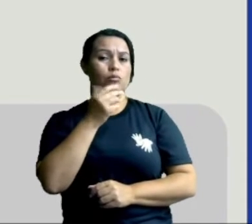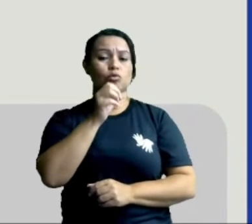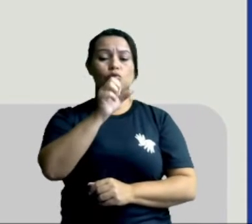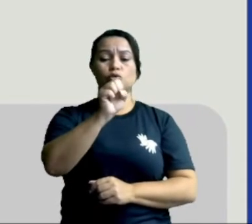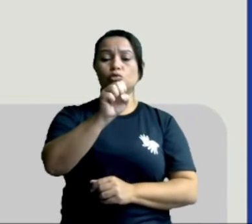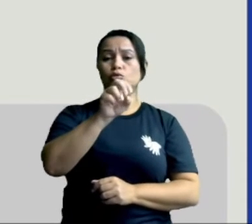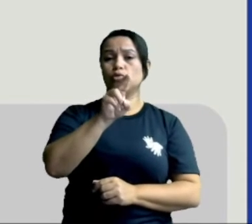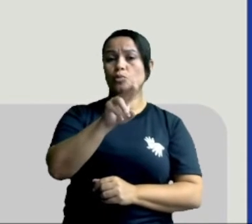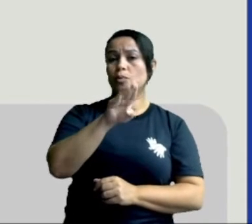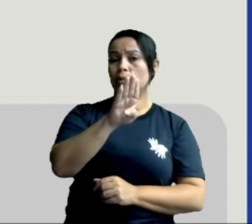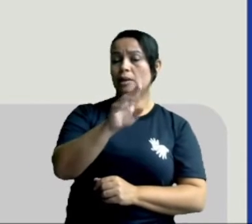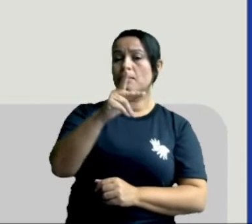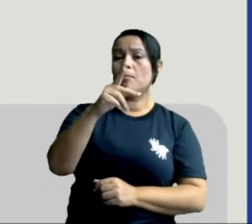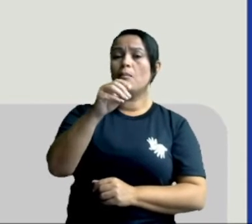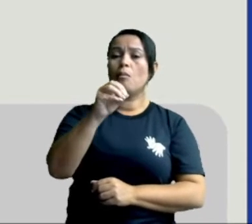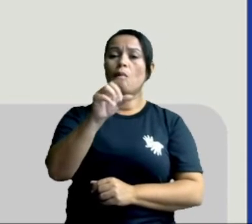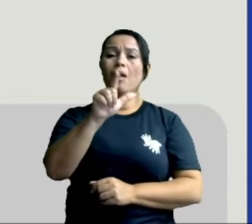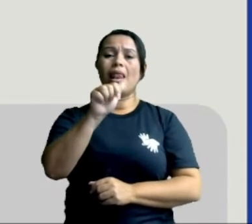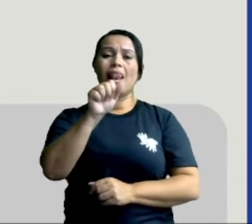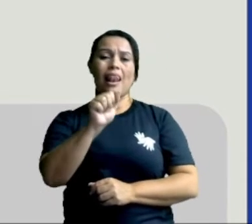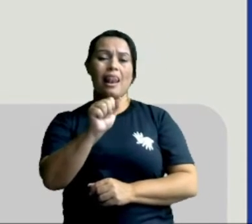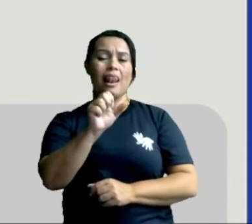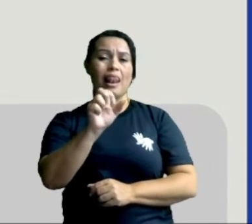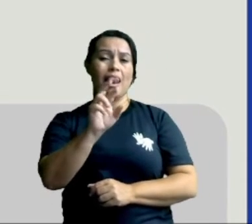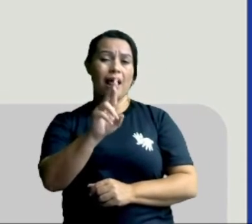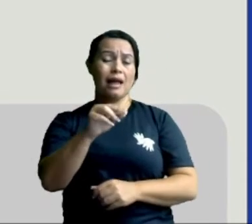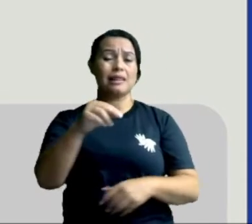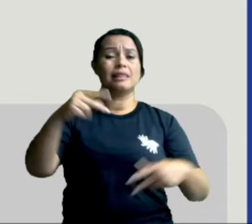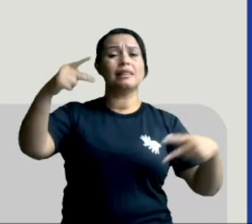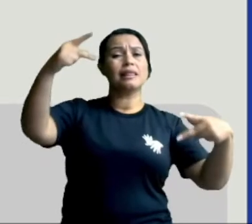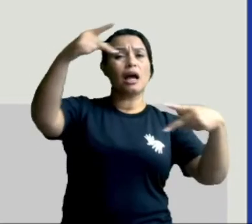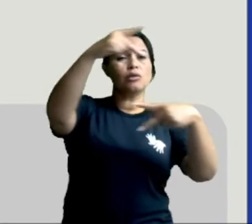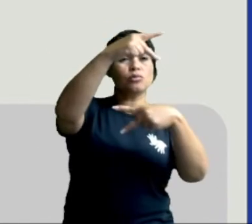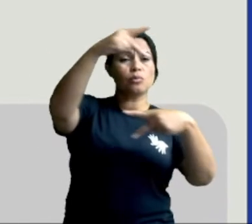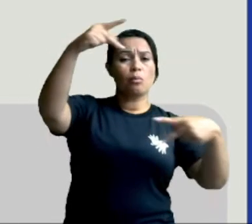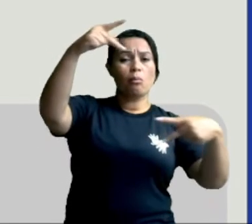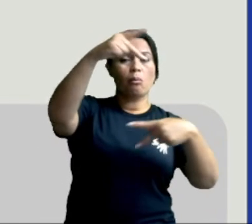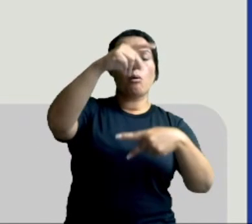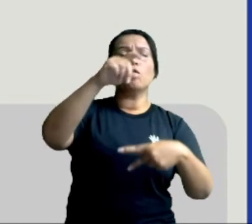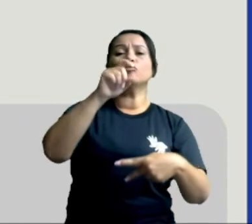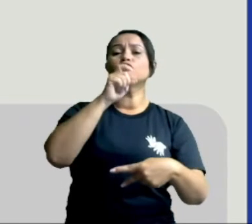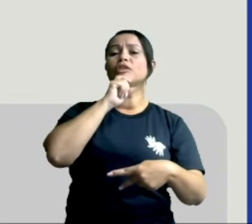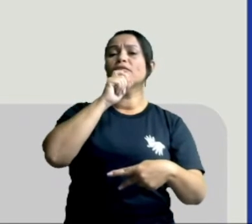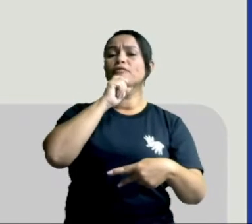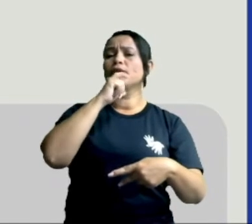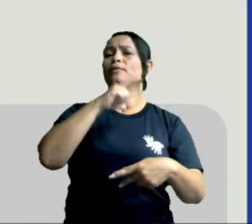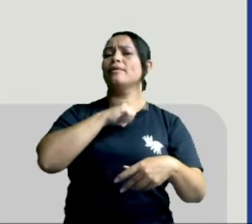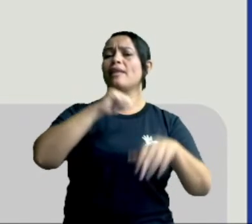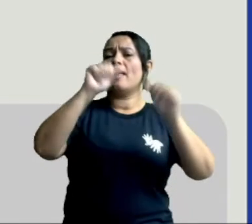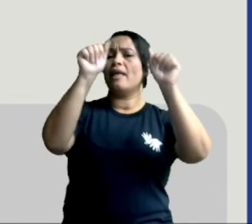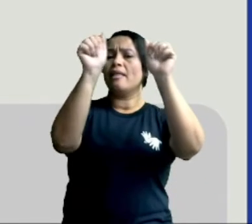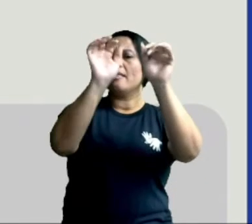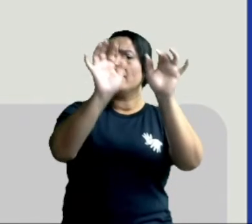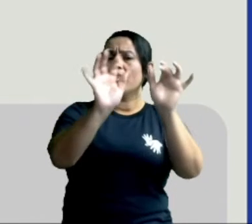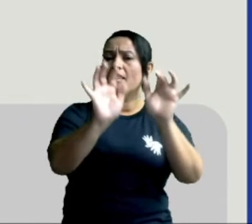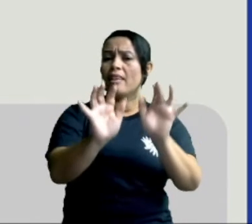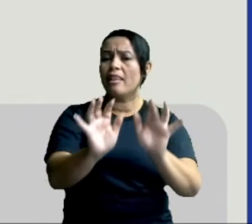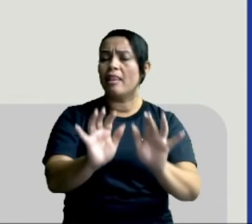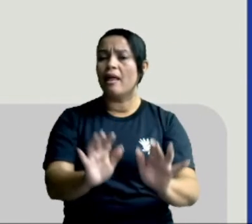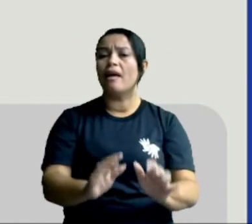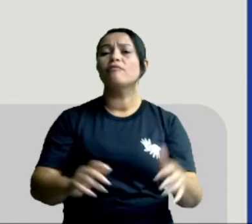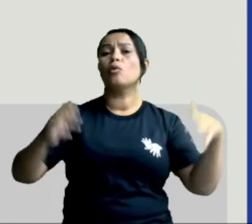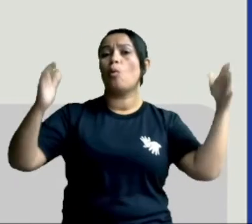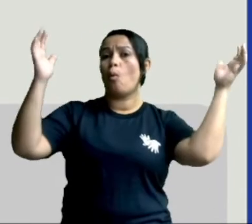subpolar tá lá nos polos se tá lá nos polos tá frio tem neve e quando chove